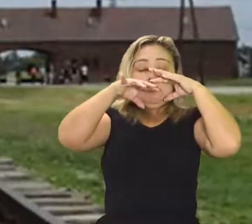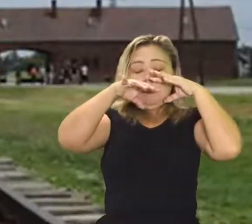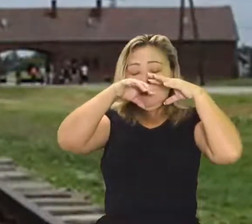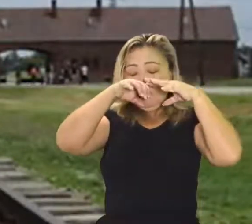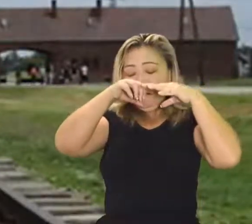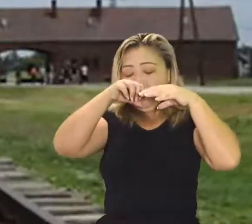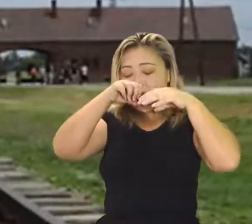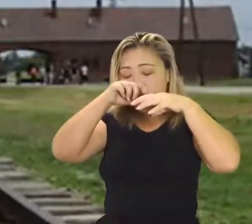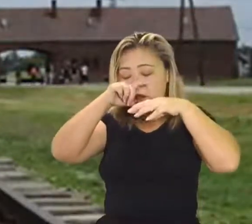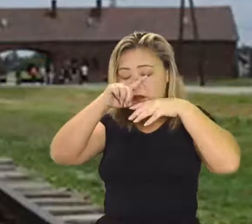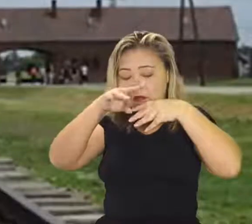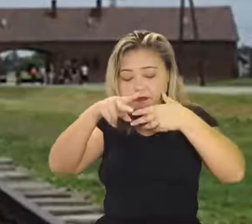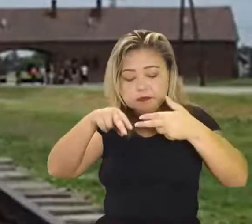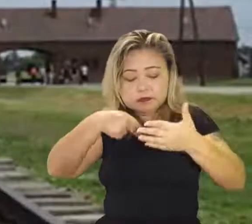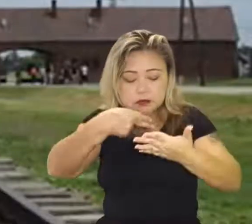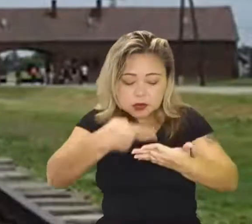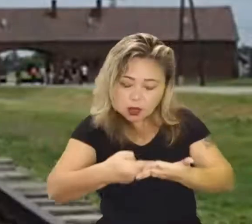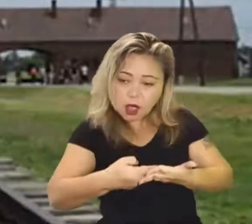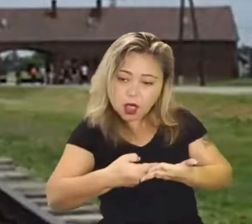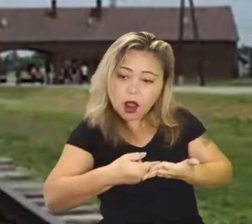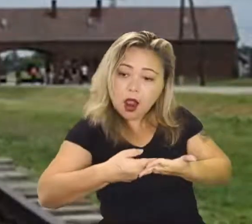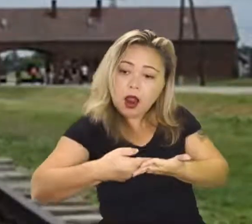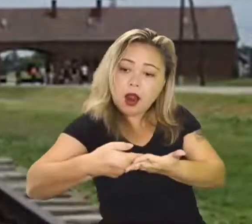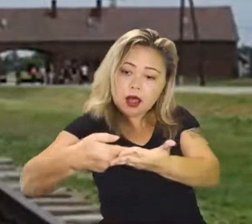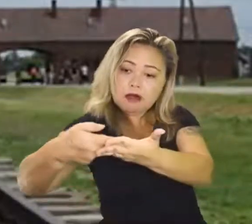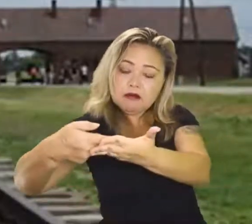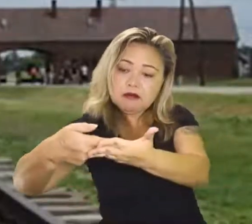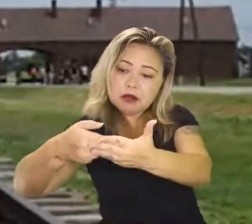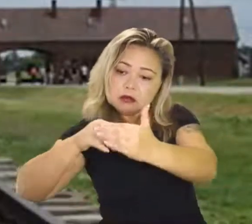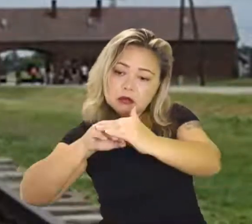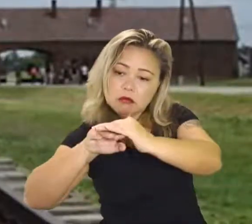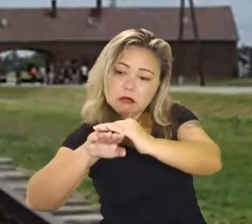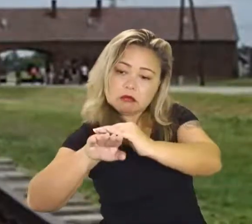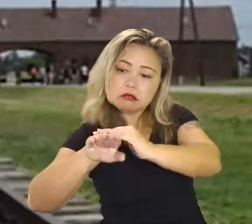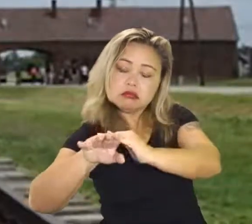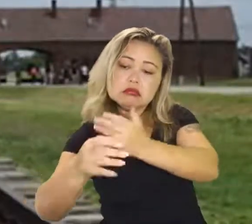elas eram cremadas em fornalhas.